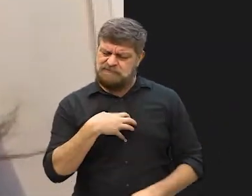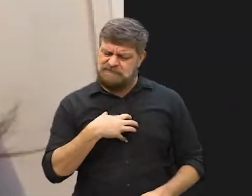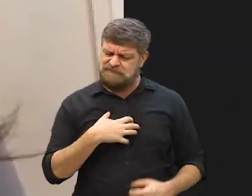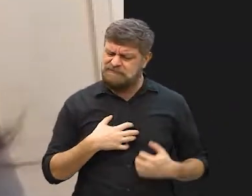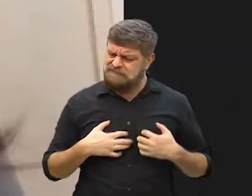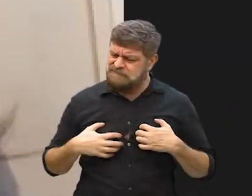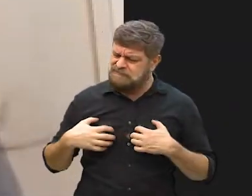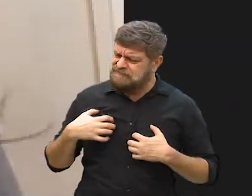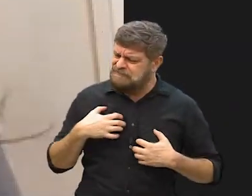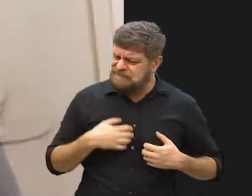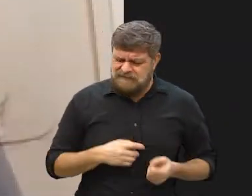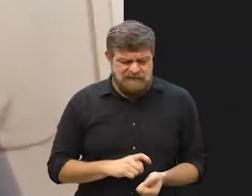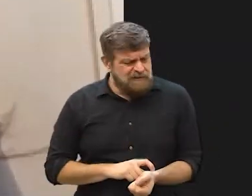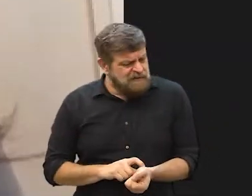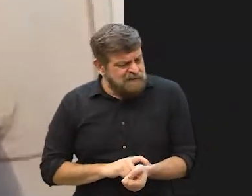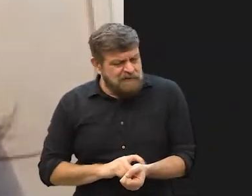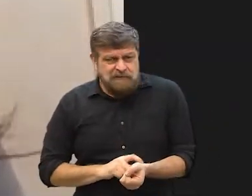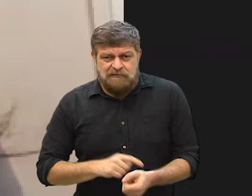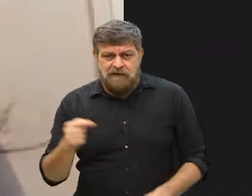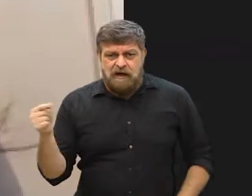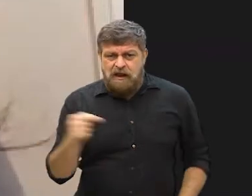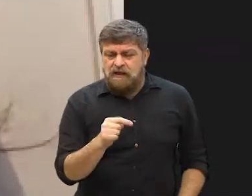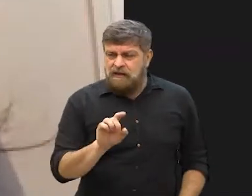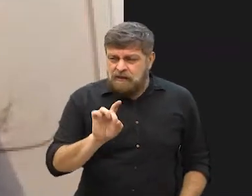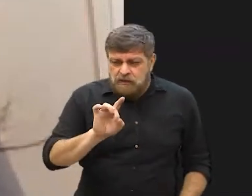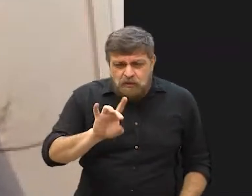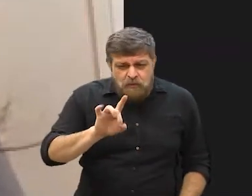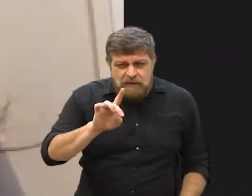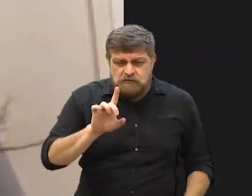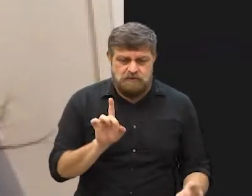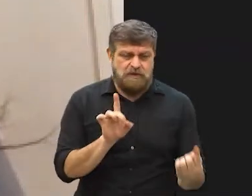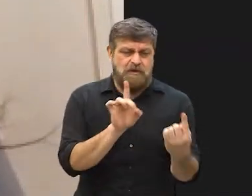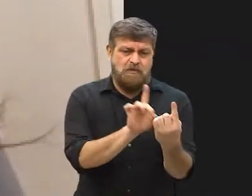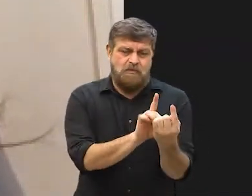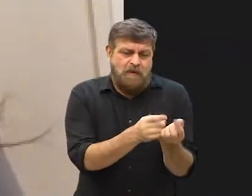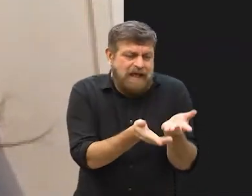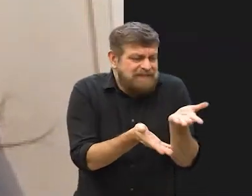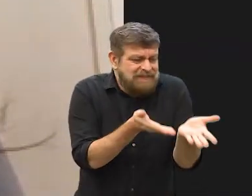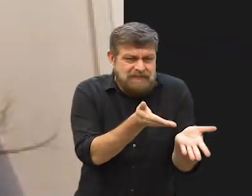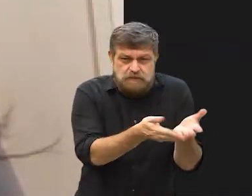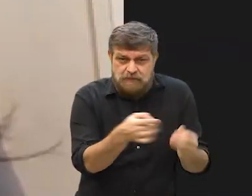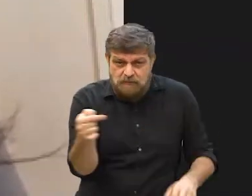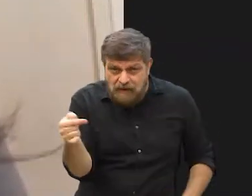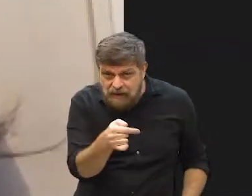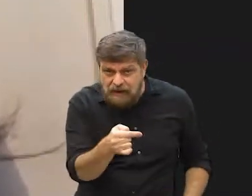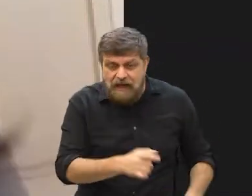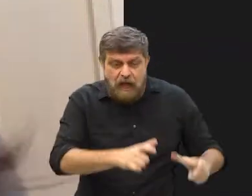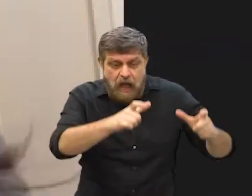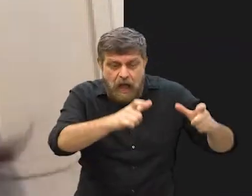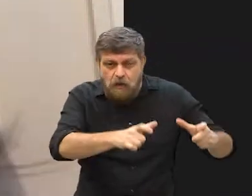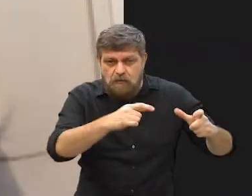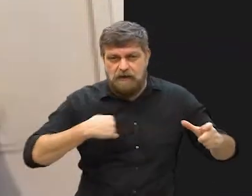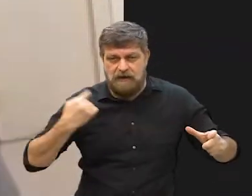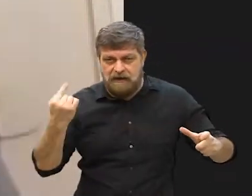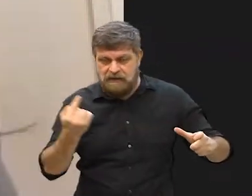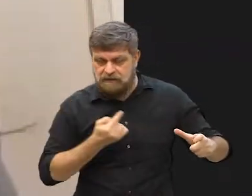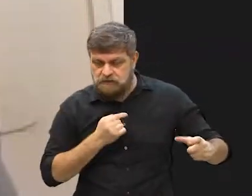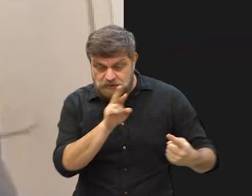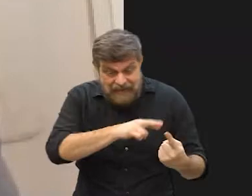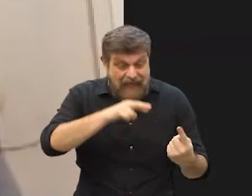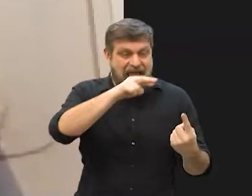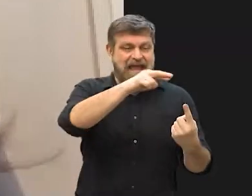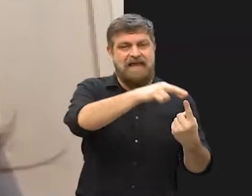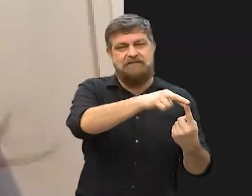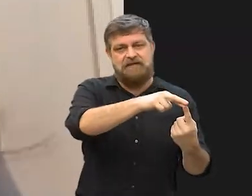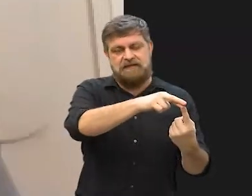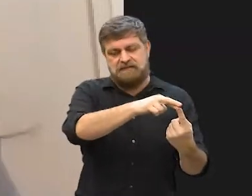muito nervoso, porque ali não era apenas um atendimento que a gente recebia, ali era o nosso ponto de referência,